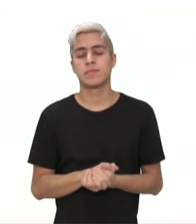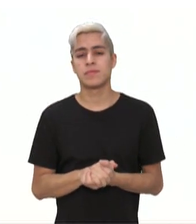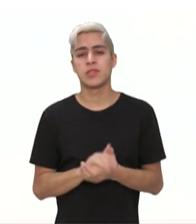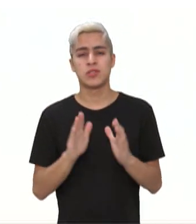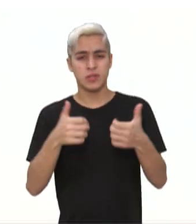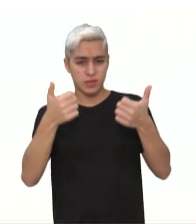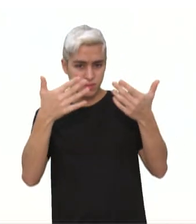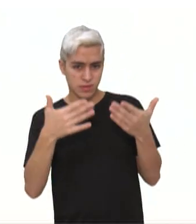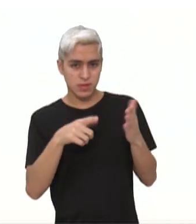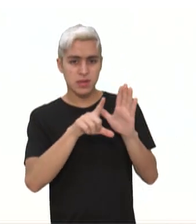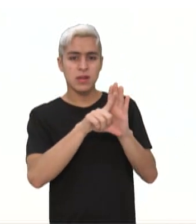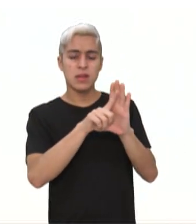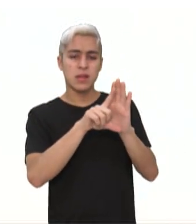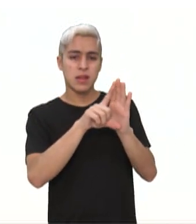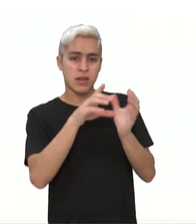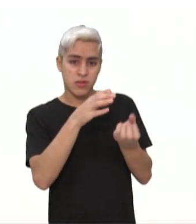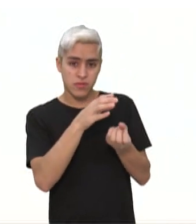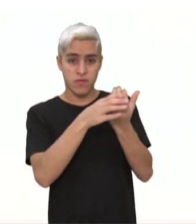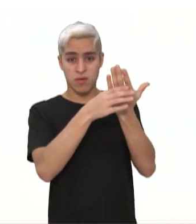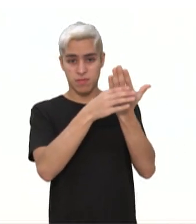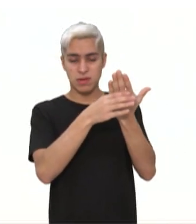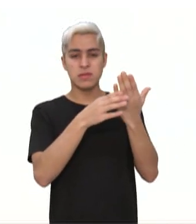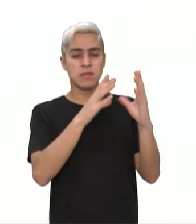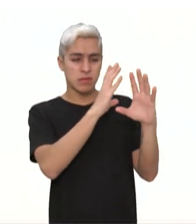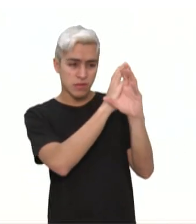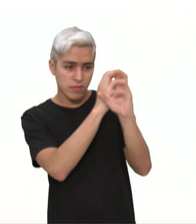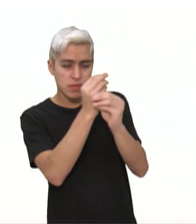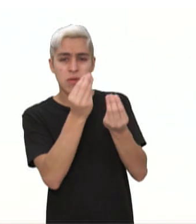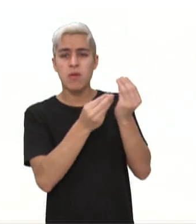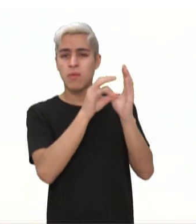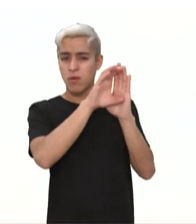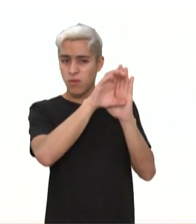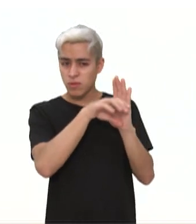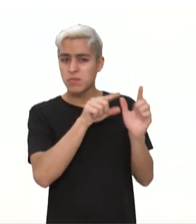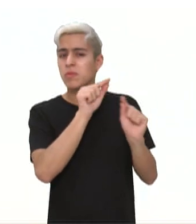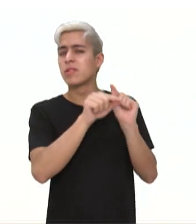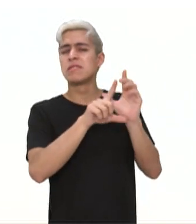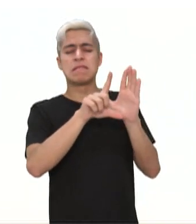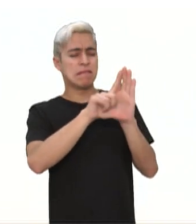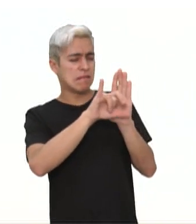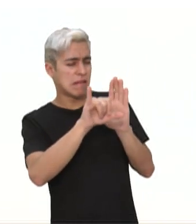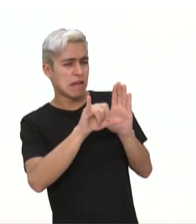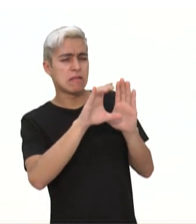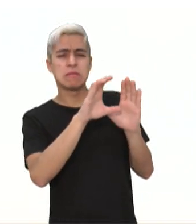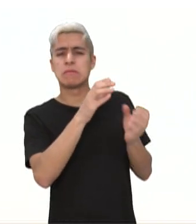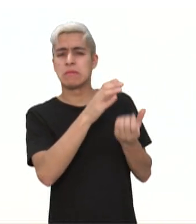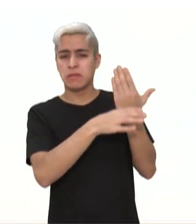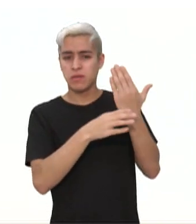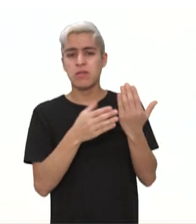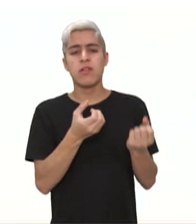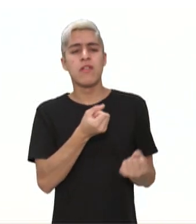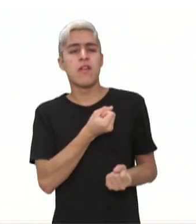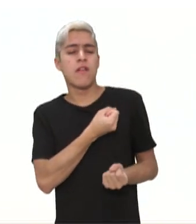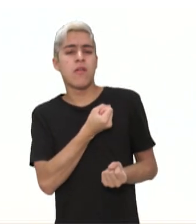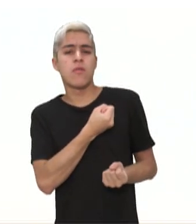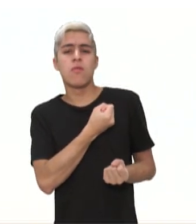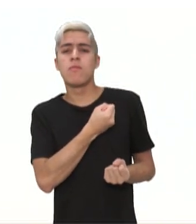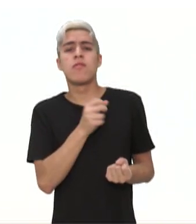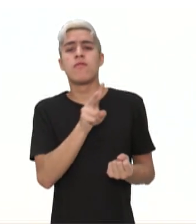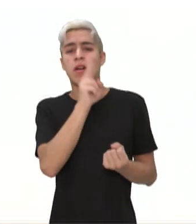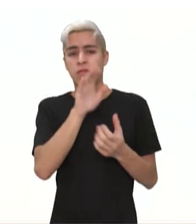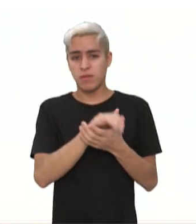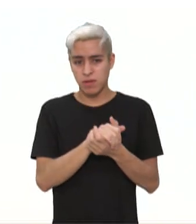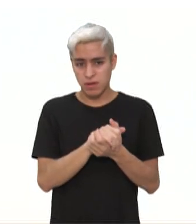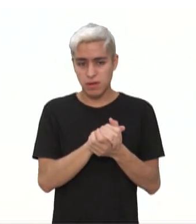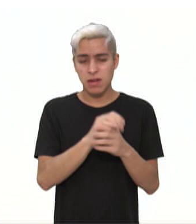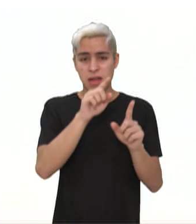já falamos de lei de formação, a gente vai revisar esse conceito de lei de formação. Nós vamos falar de valor numérico, raiz